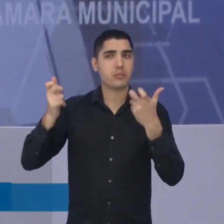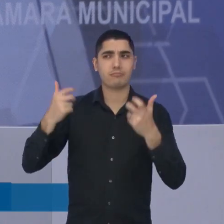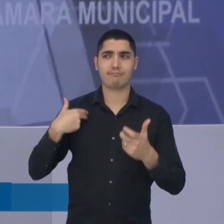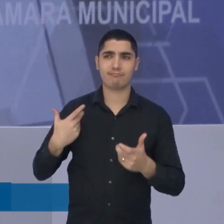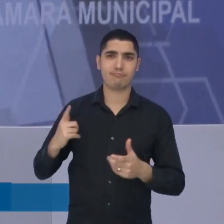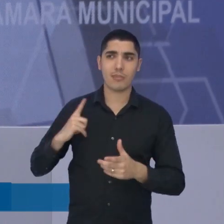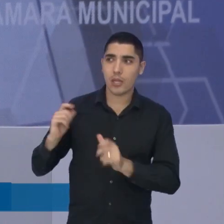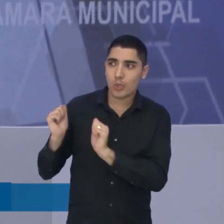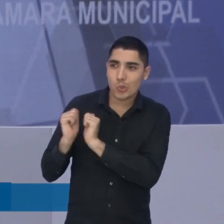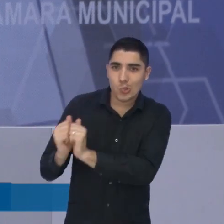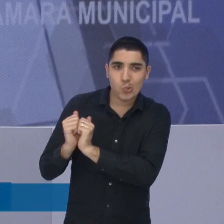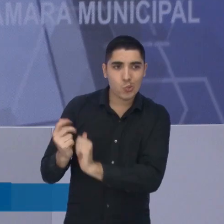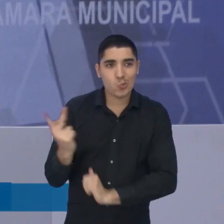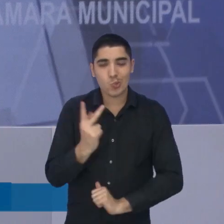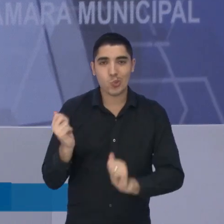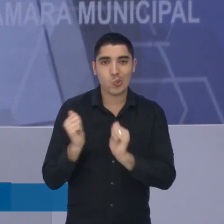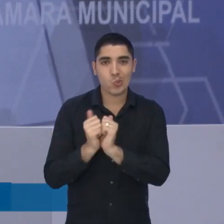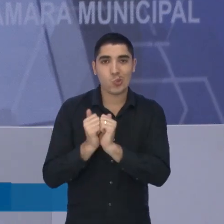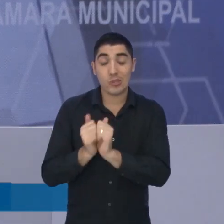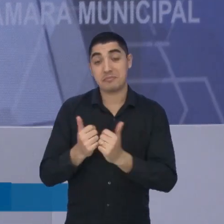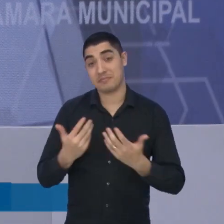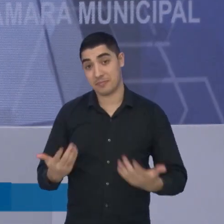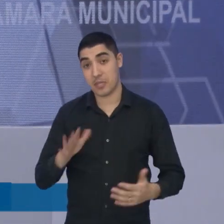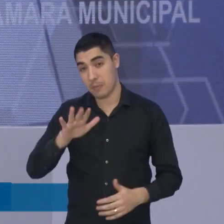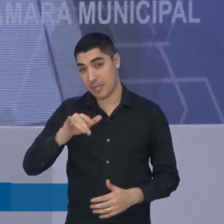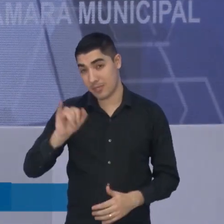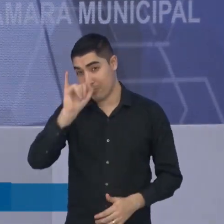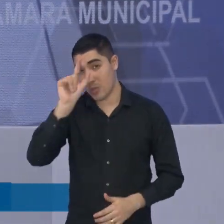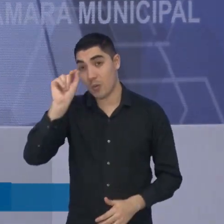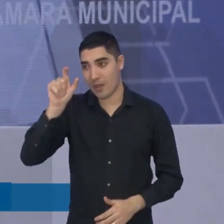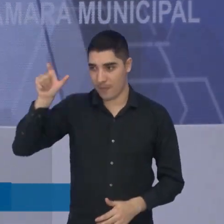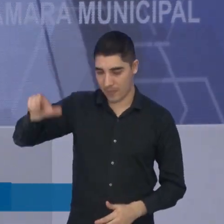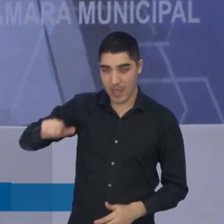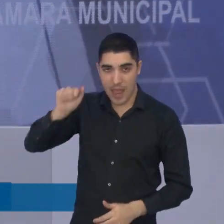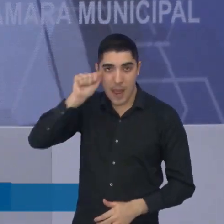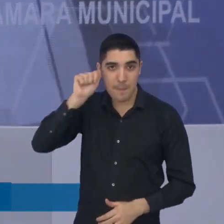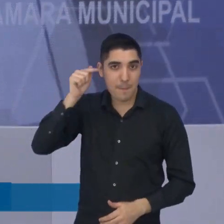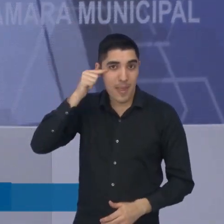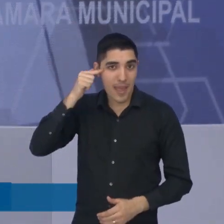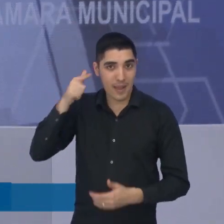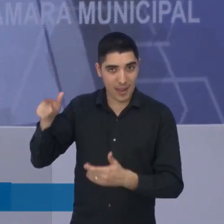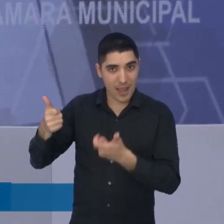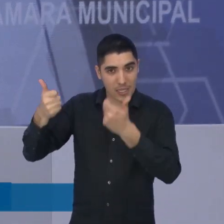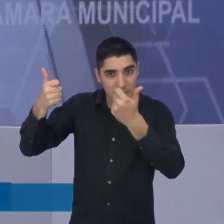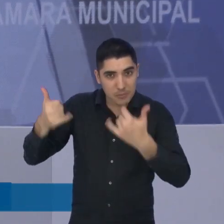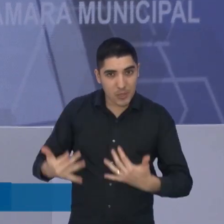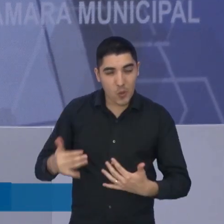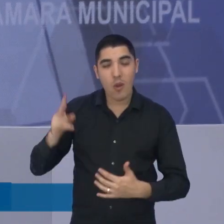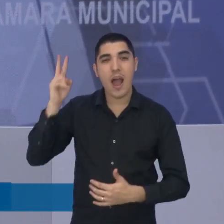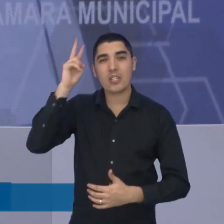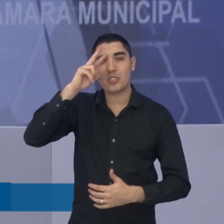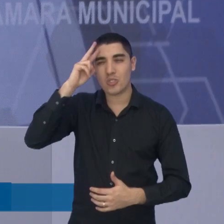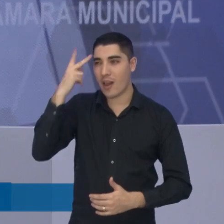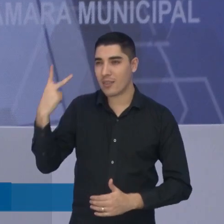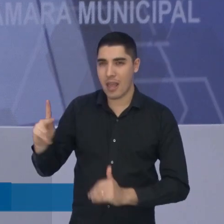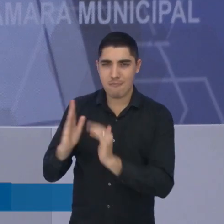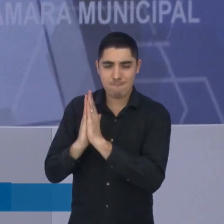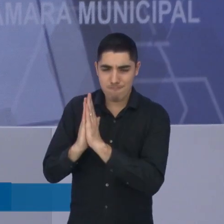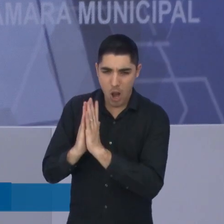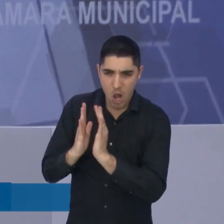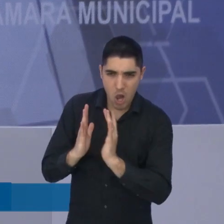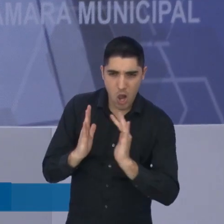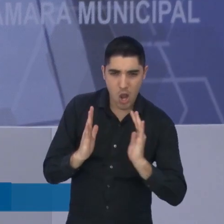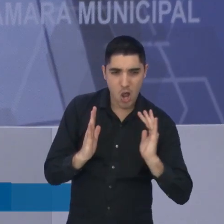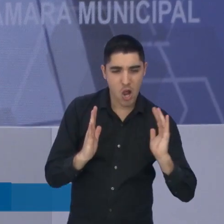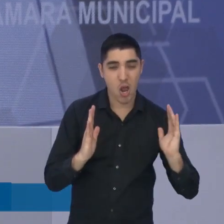o mais importante, já a vereadora Amélia comentou toda a trajetória, e eu queria comentar